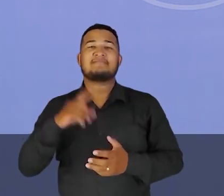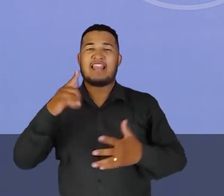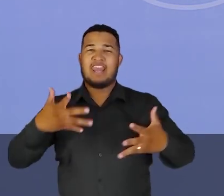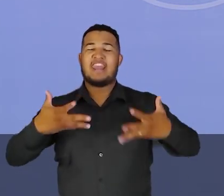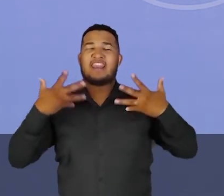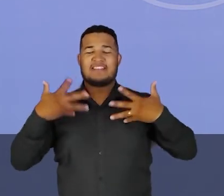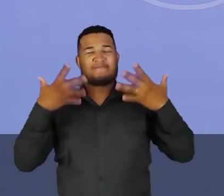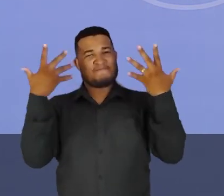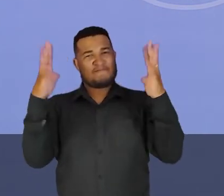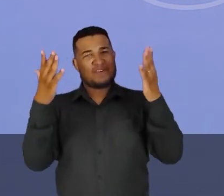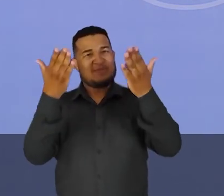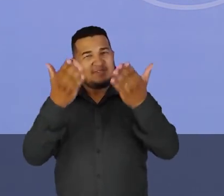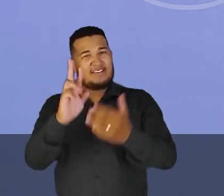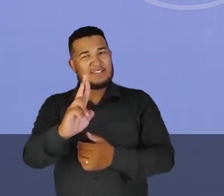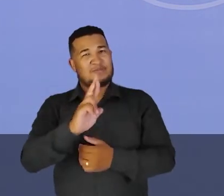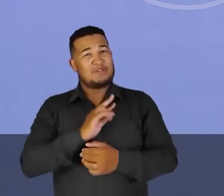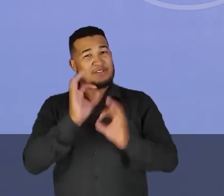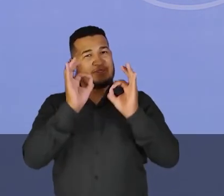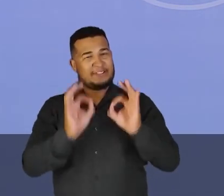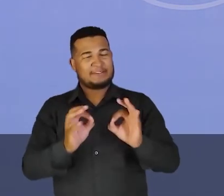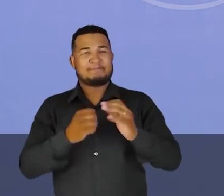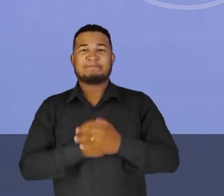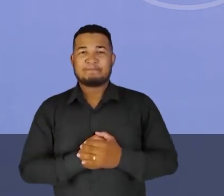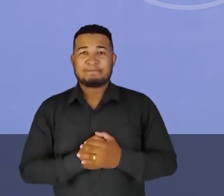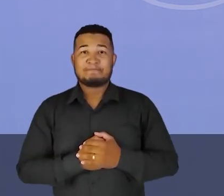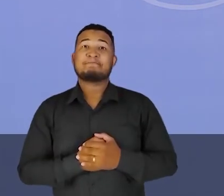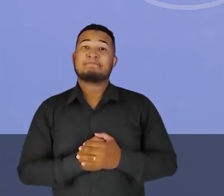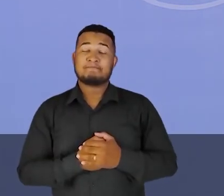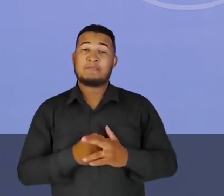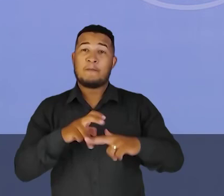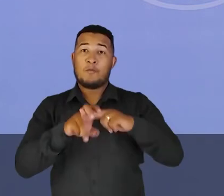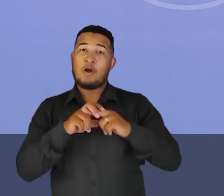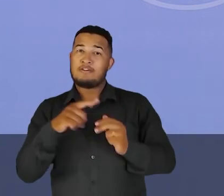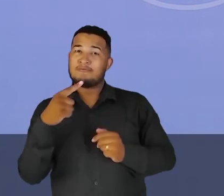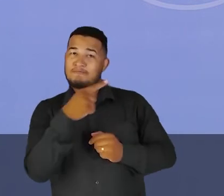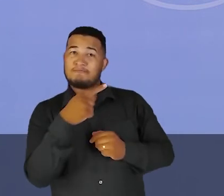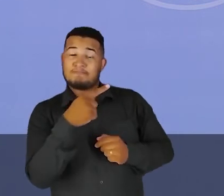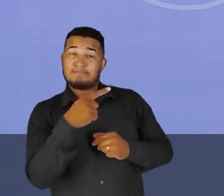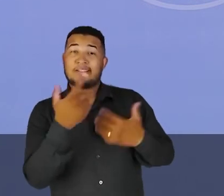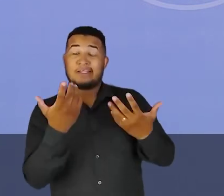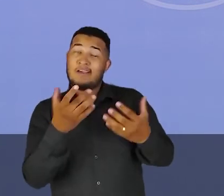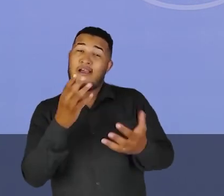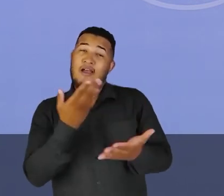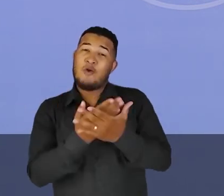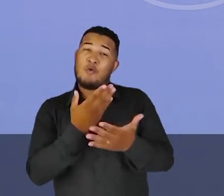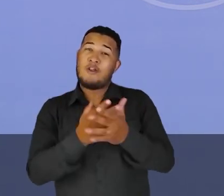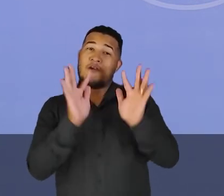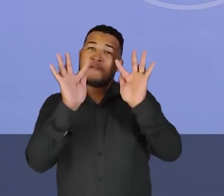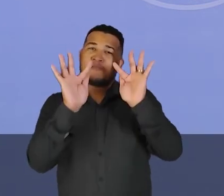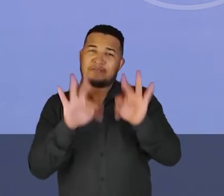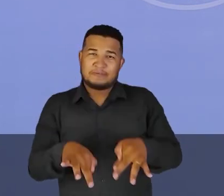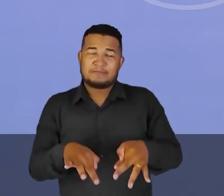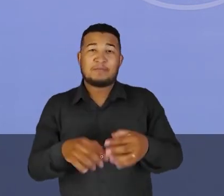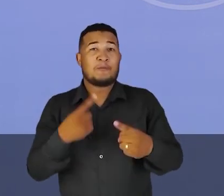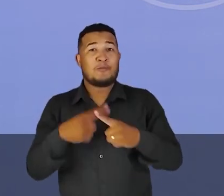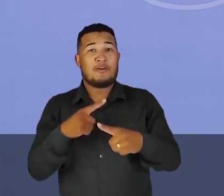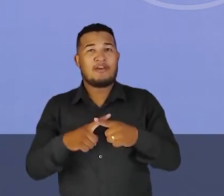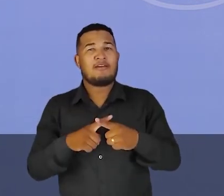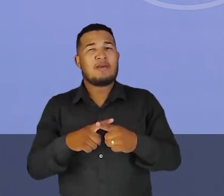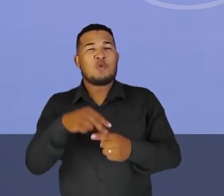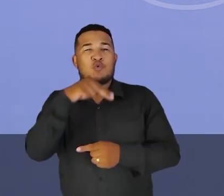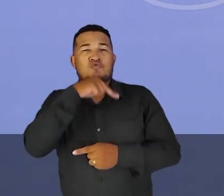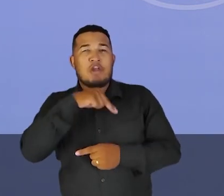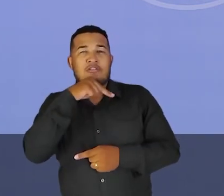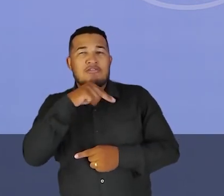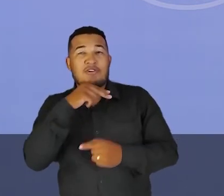lazer. Parabéns para você que acertou. E através deste slide, gente, eu quero terminar a nossa aula. Por quê? Porque o